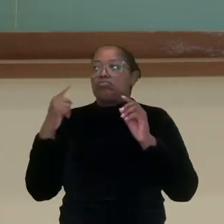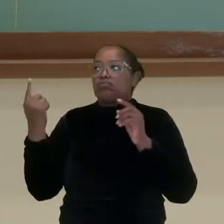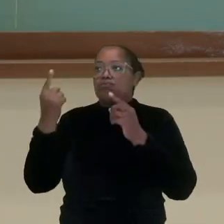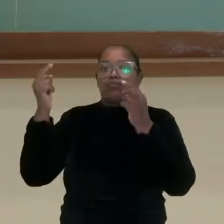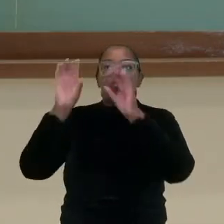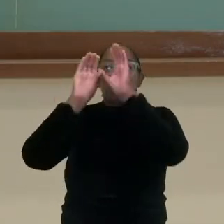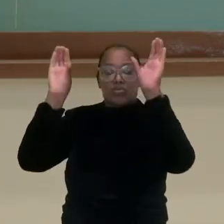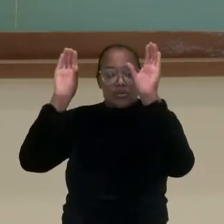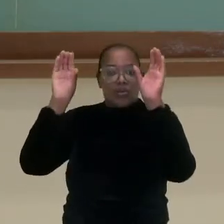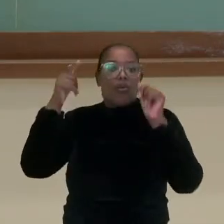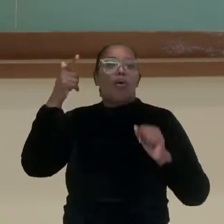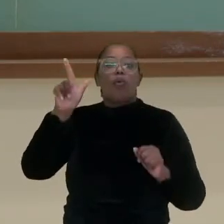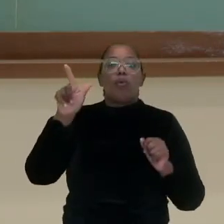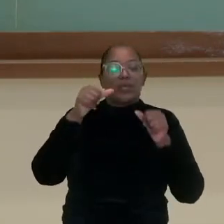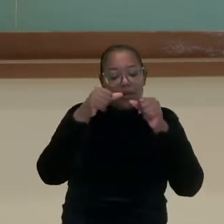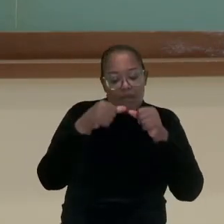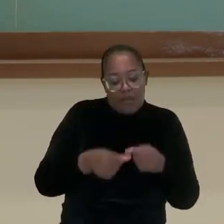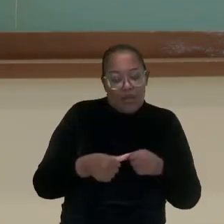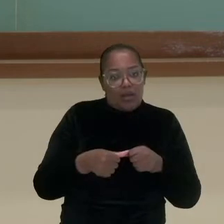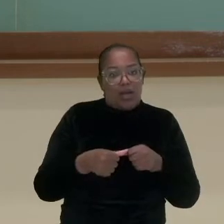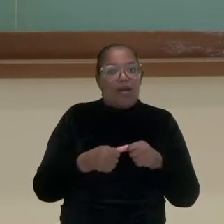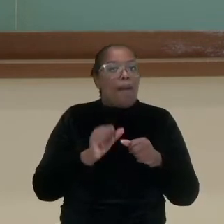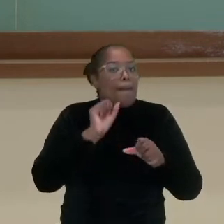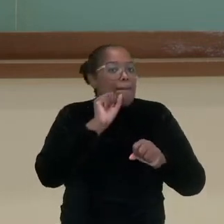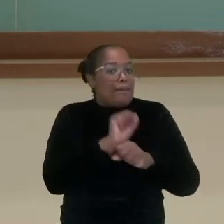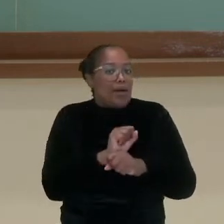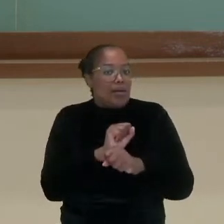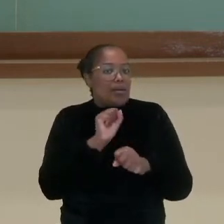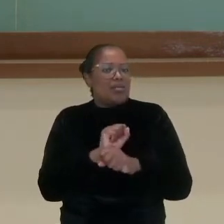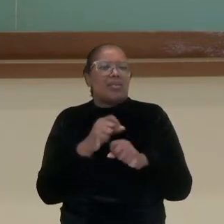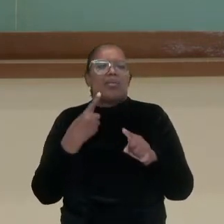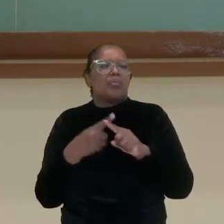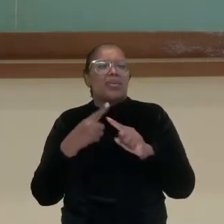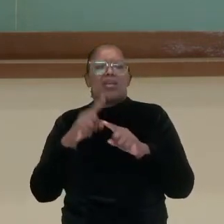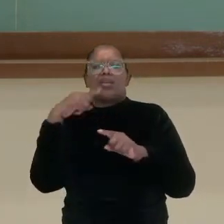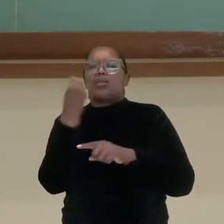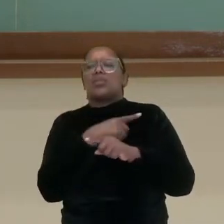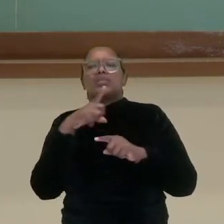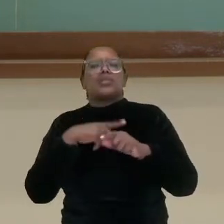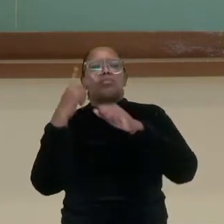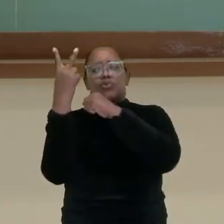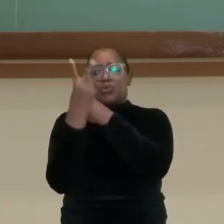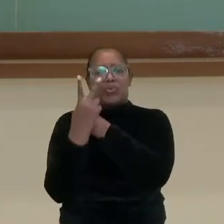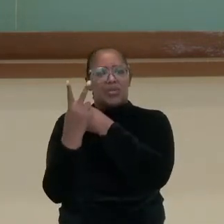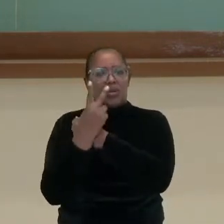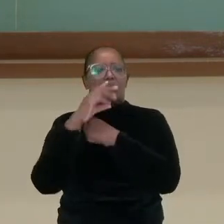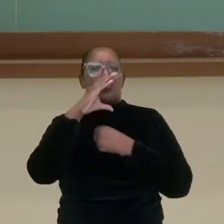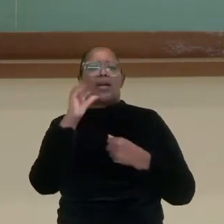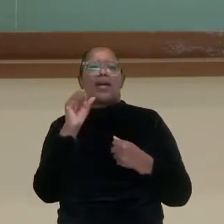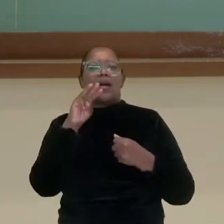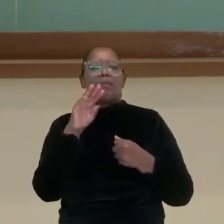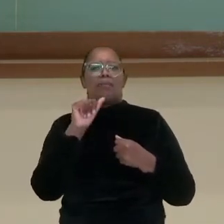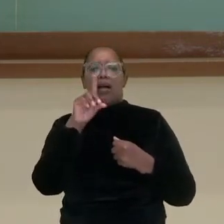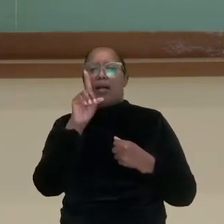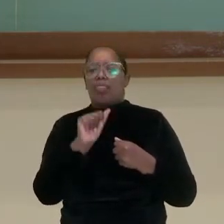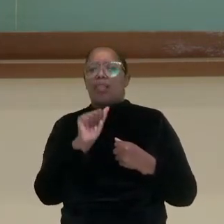é denominada de efeito estufa. E a gente tem o seguinte esquema aqui para explicar. Então, a gente tem o nosso Sol, está sempre irradiando aqui para a gente, né?